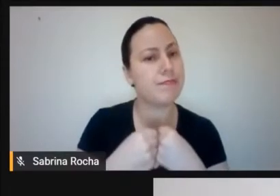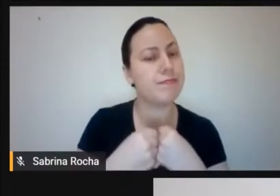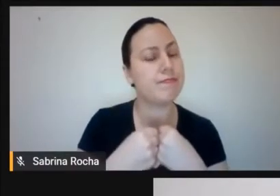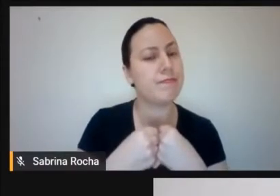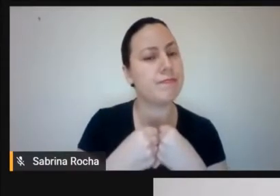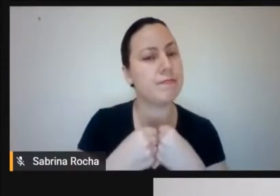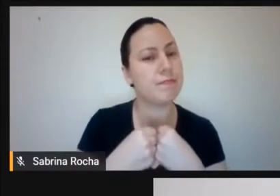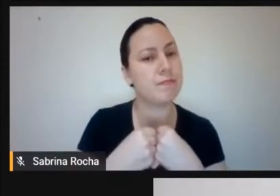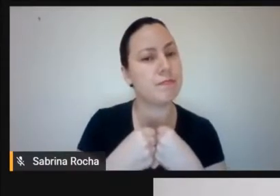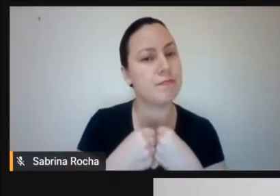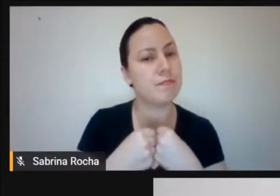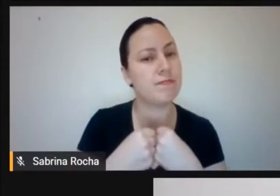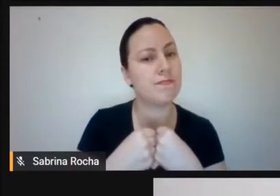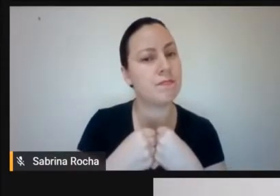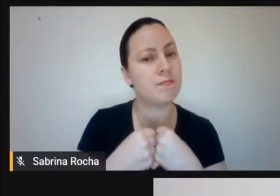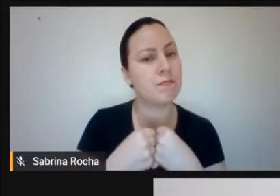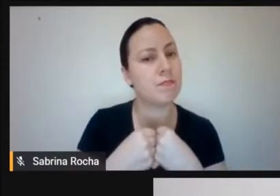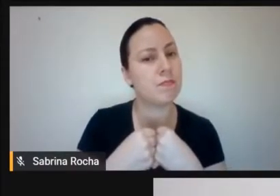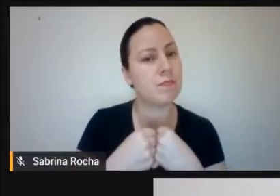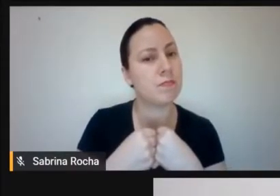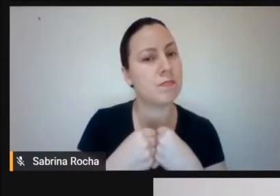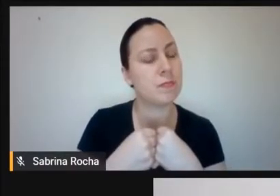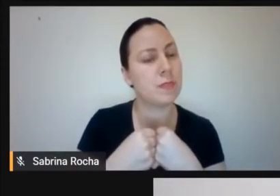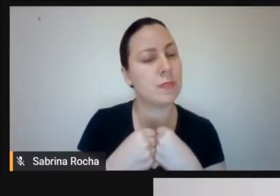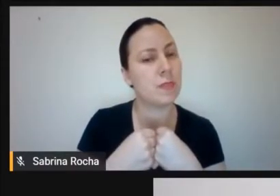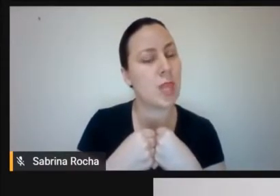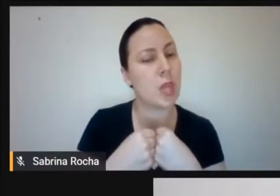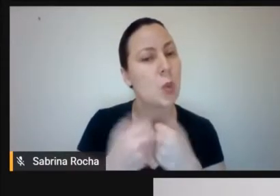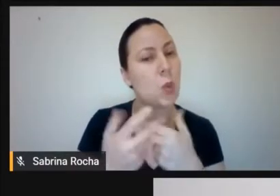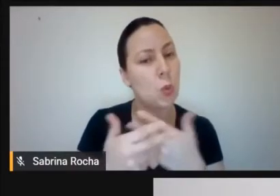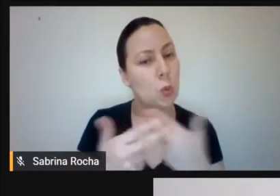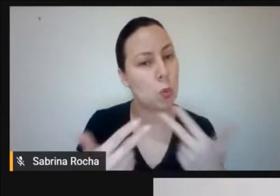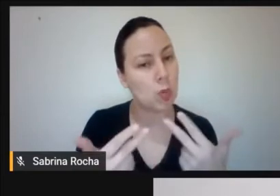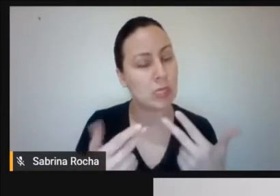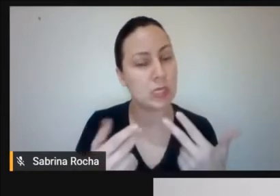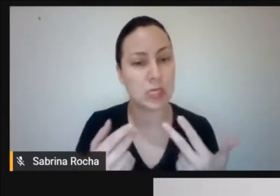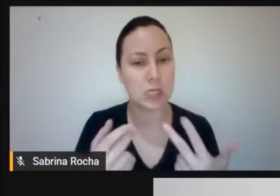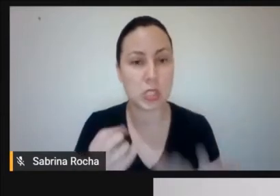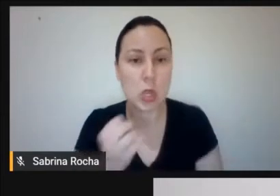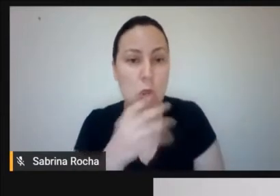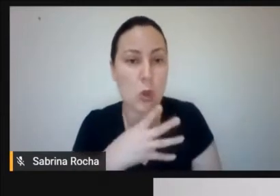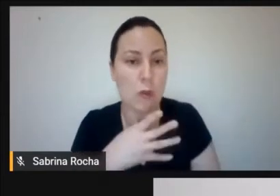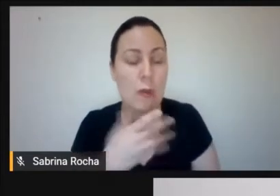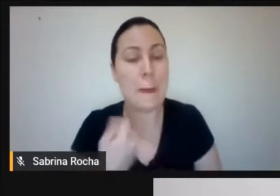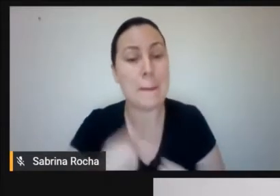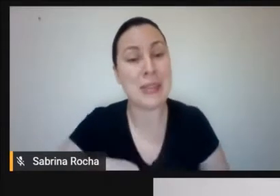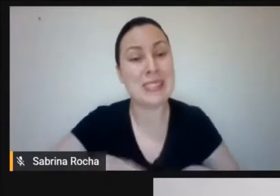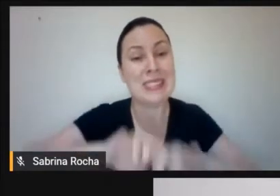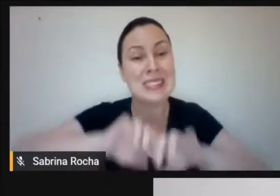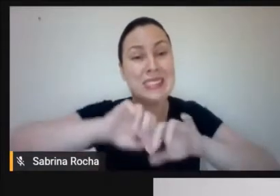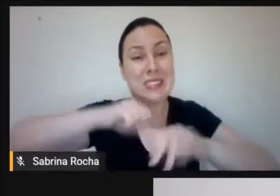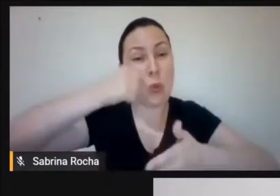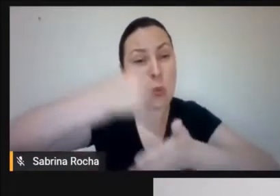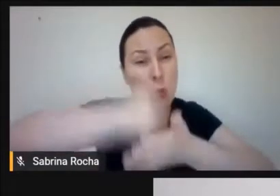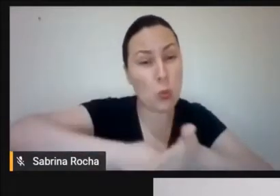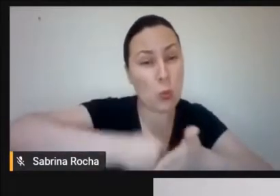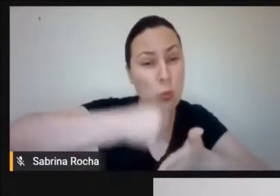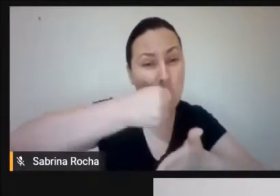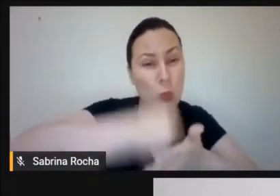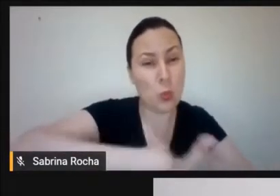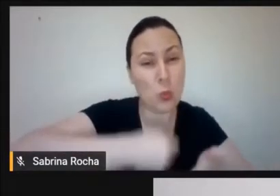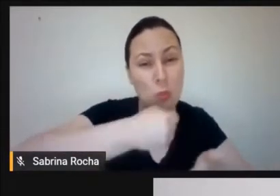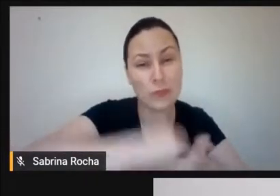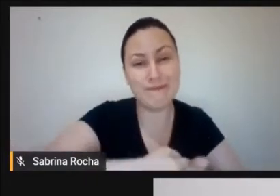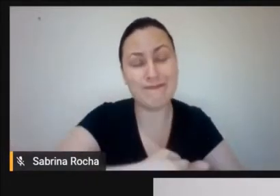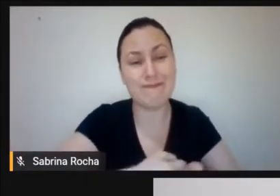um possível novo comum, nós vamos ter que trabalhar muito e nós vamos ter que mudar